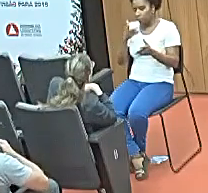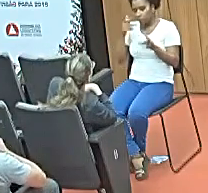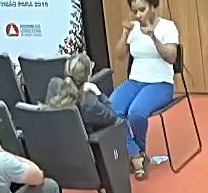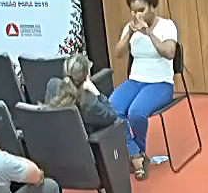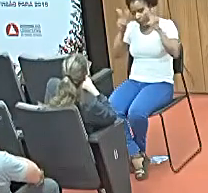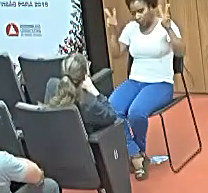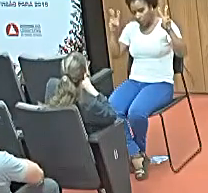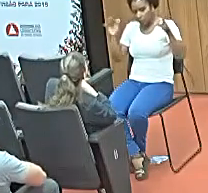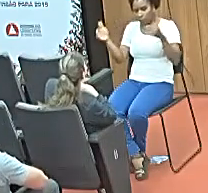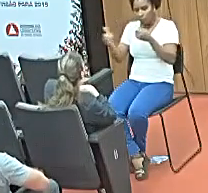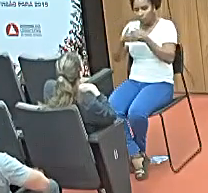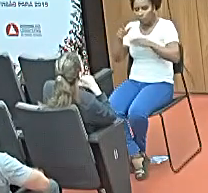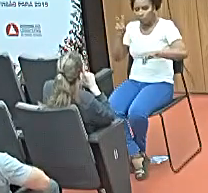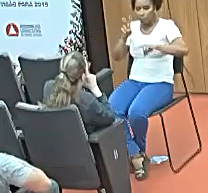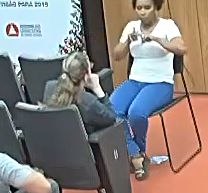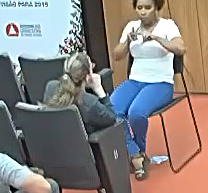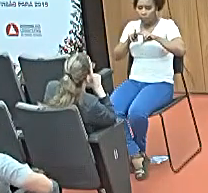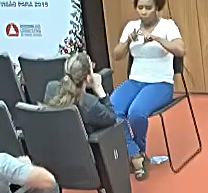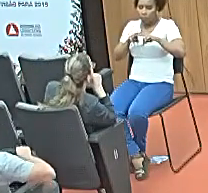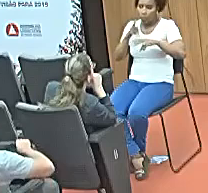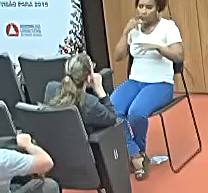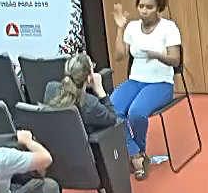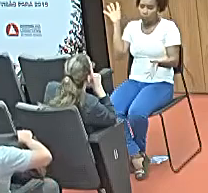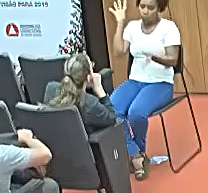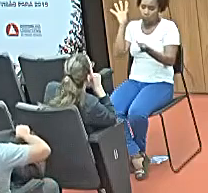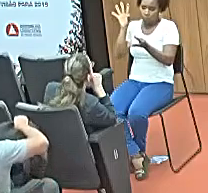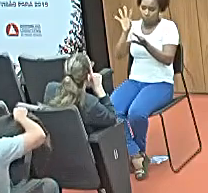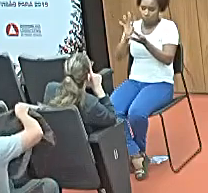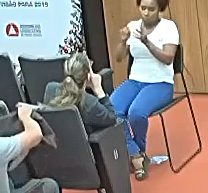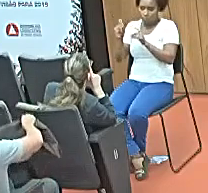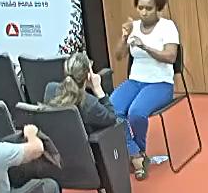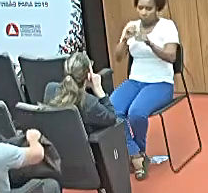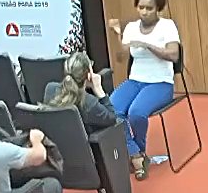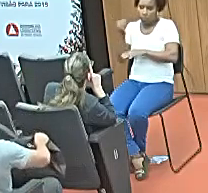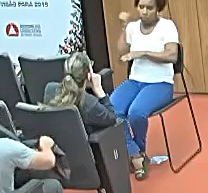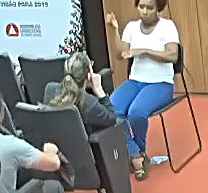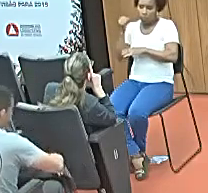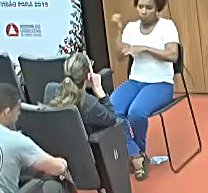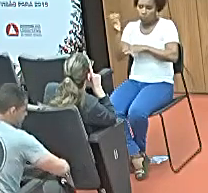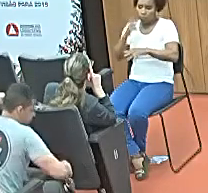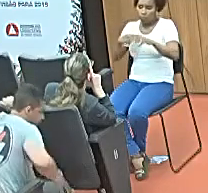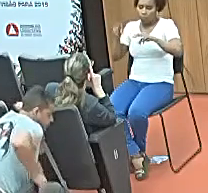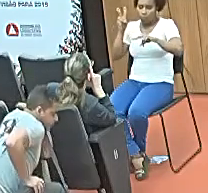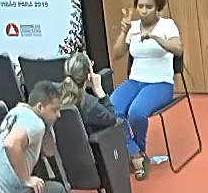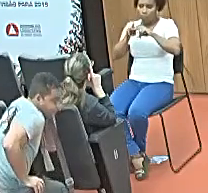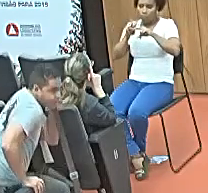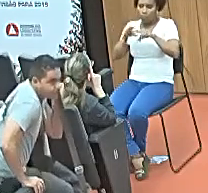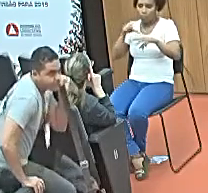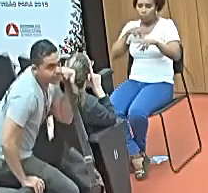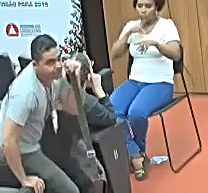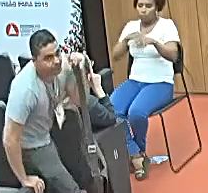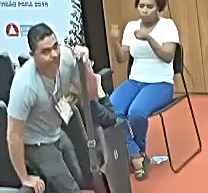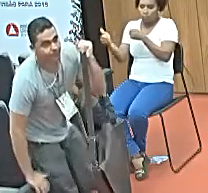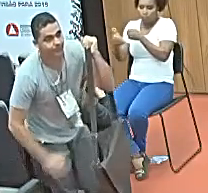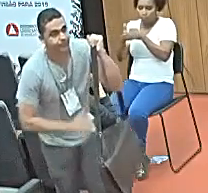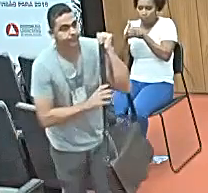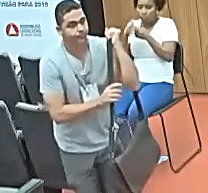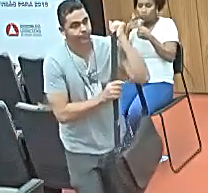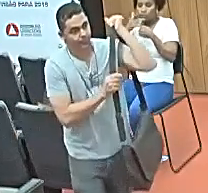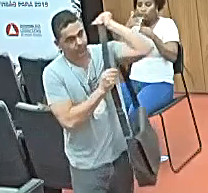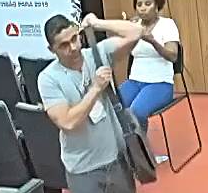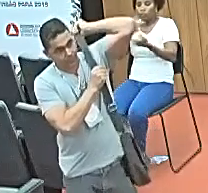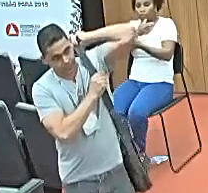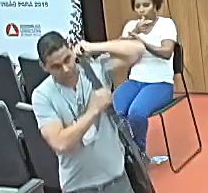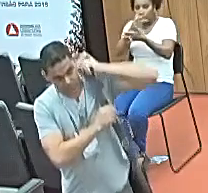judicialização das ações bem como a participação dos envolvidos nessa solução realizar a ampliação das ações